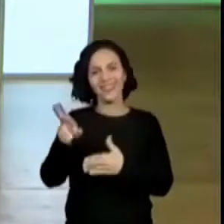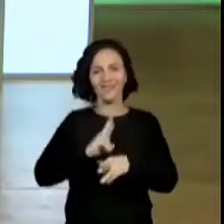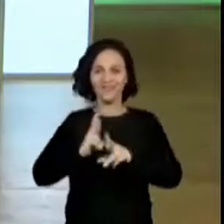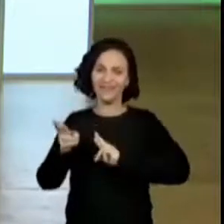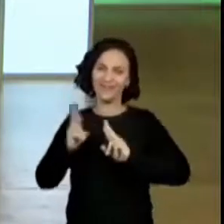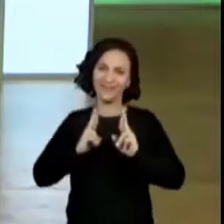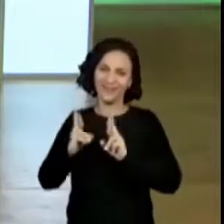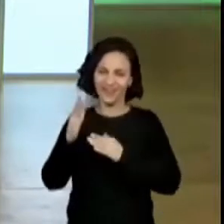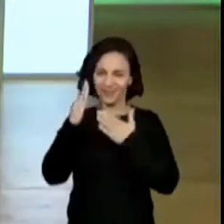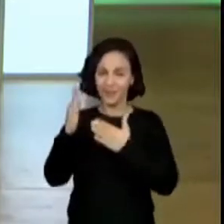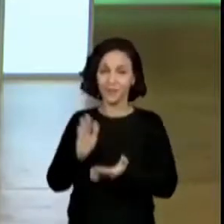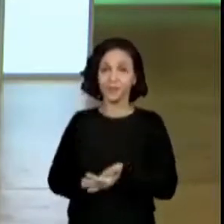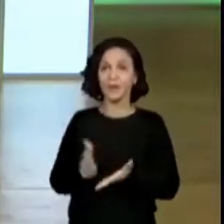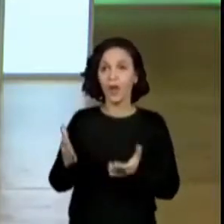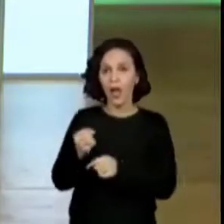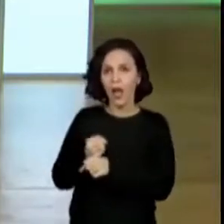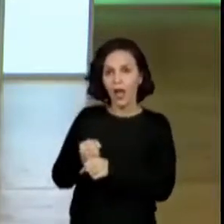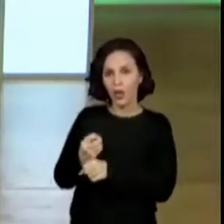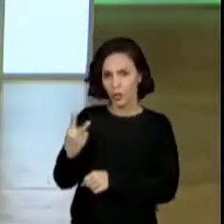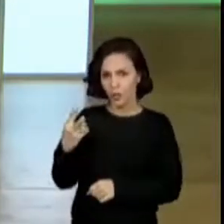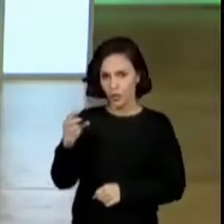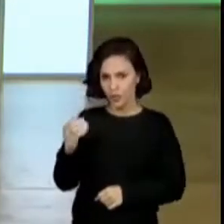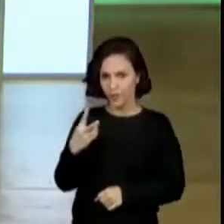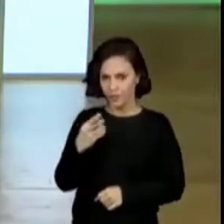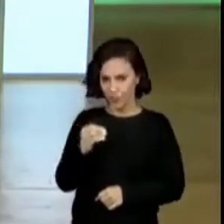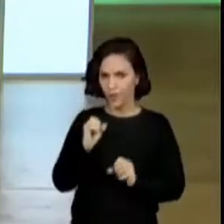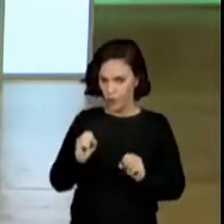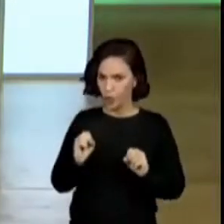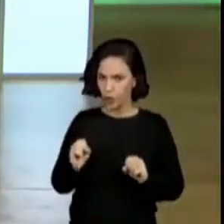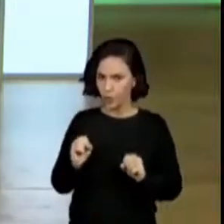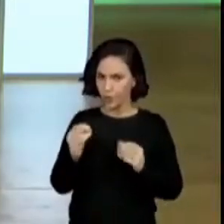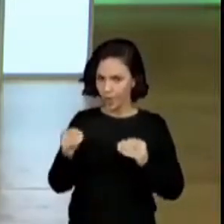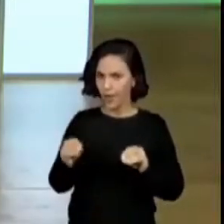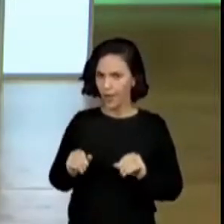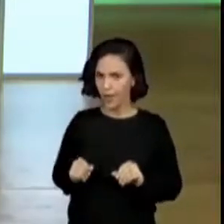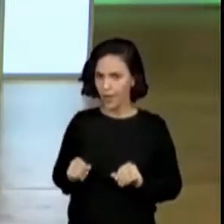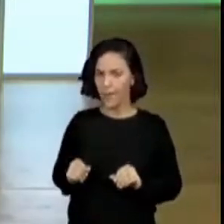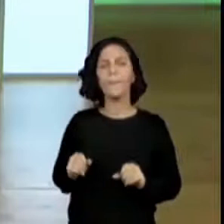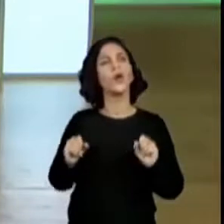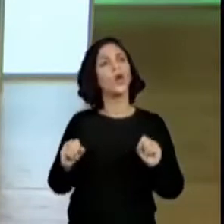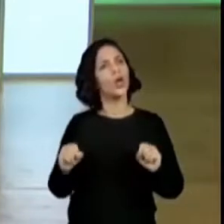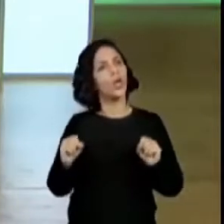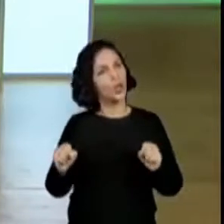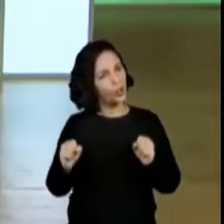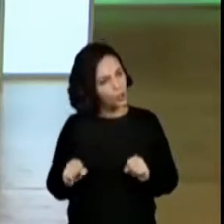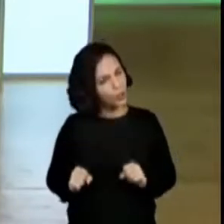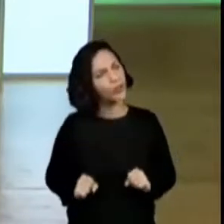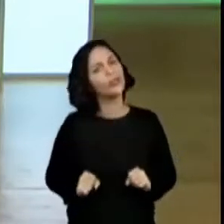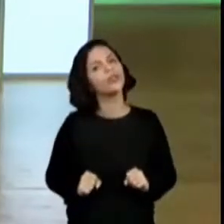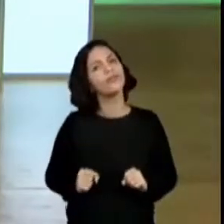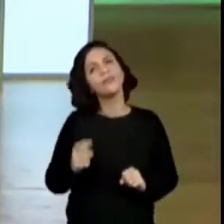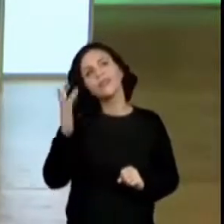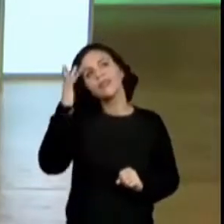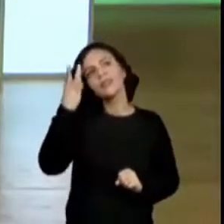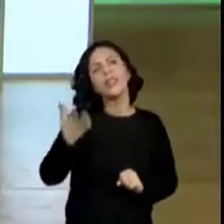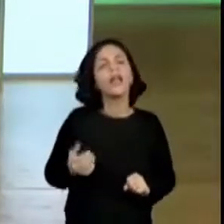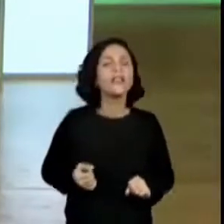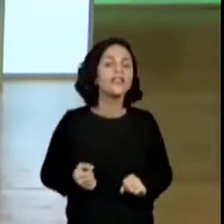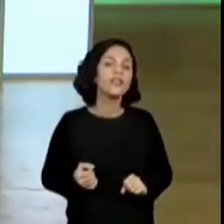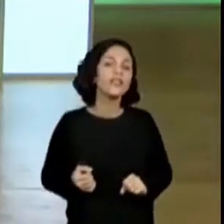é? Ah lá, de 2020, posso colocar o ano inteirinho? Pode. Posso? O que você